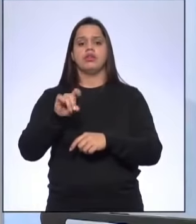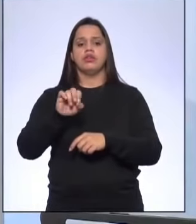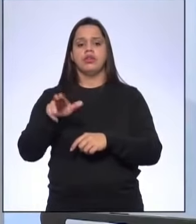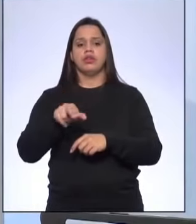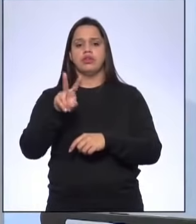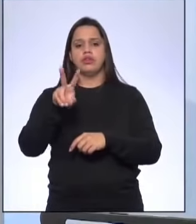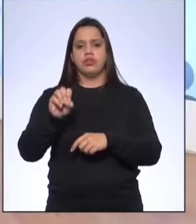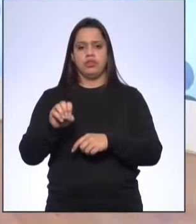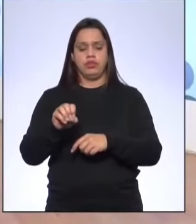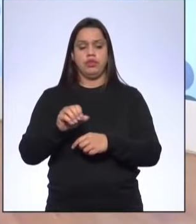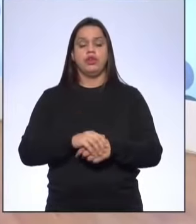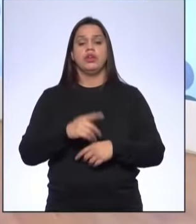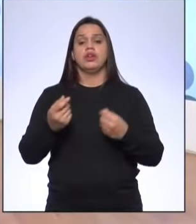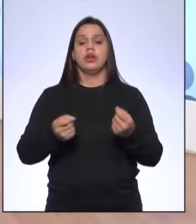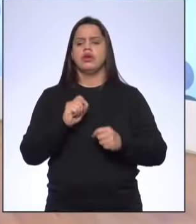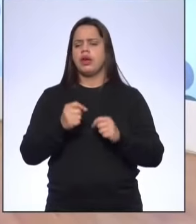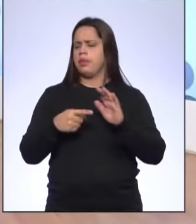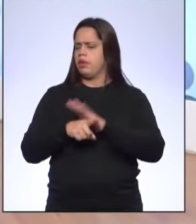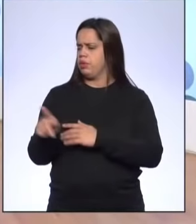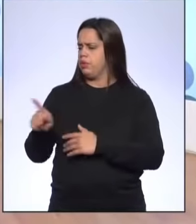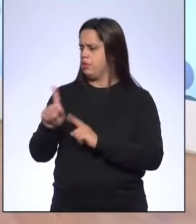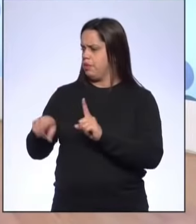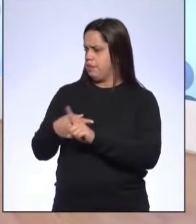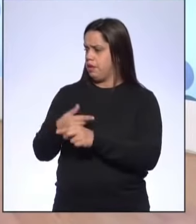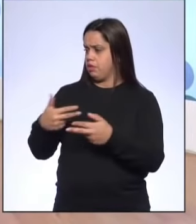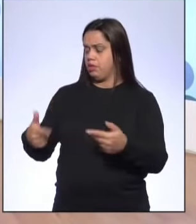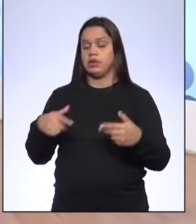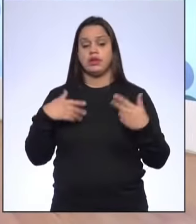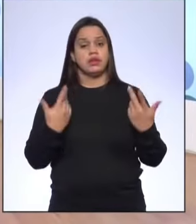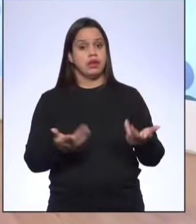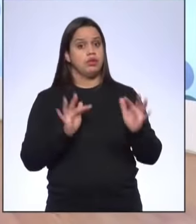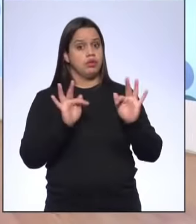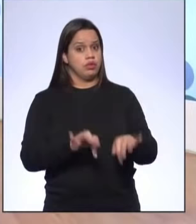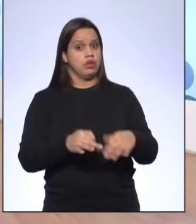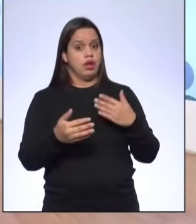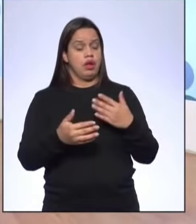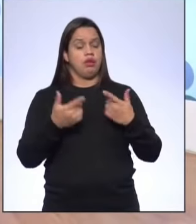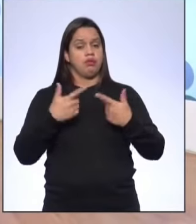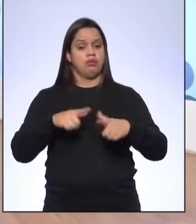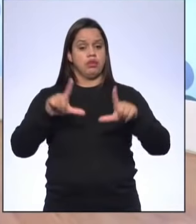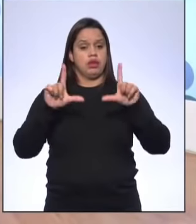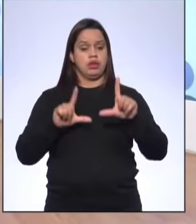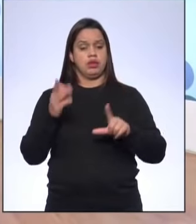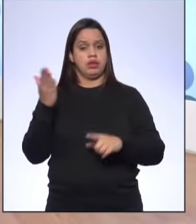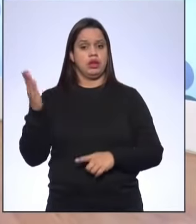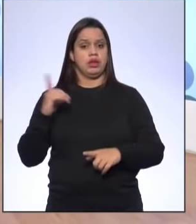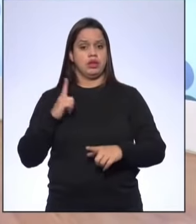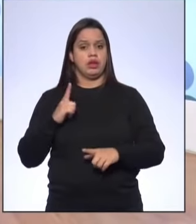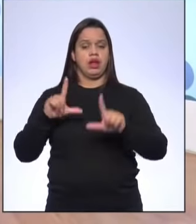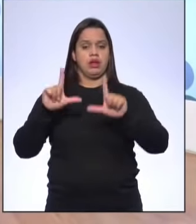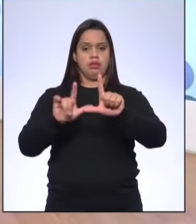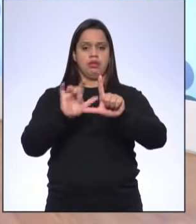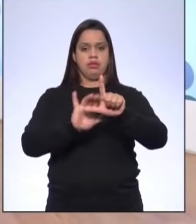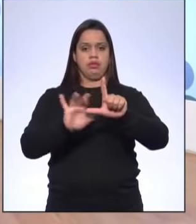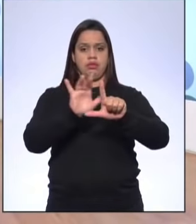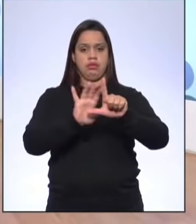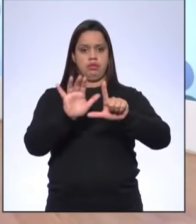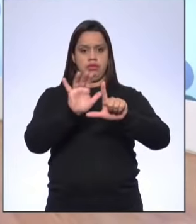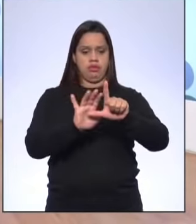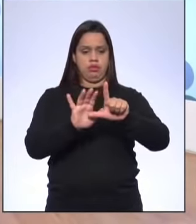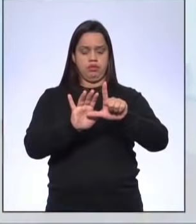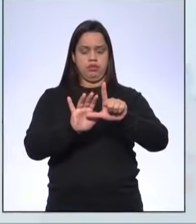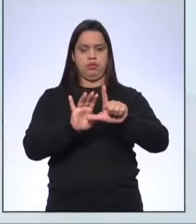mas alguma coisa teacher não acho que era isso e no final da nossa tela tem um qr code e